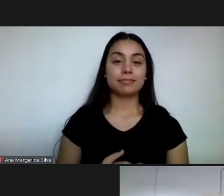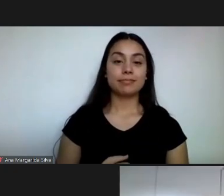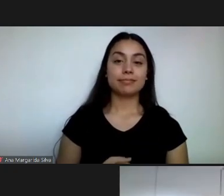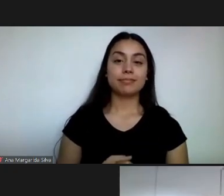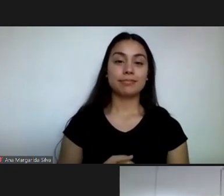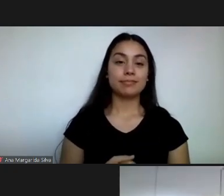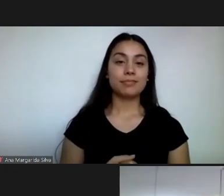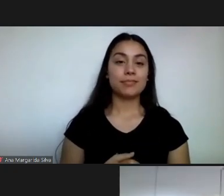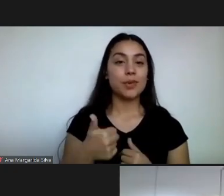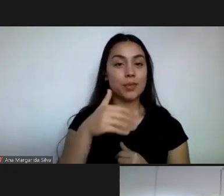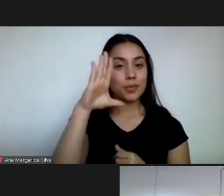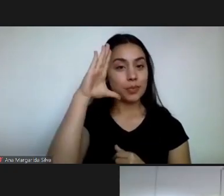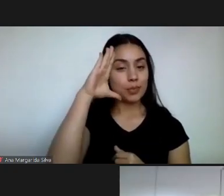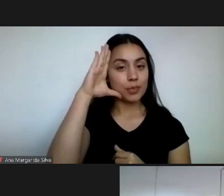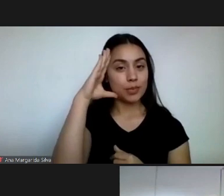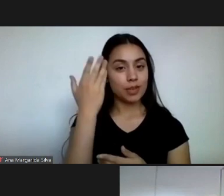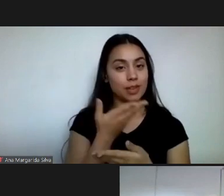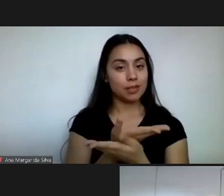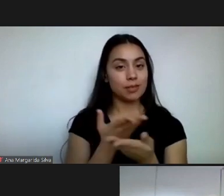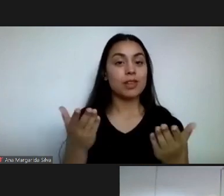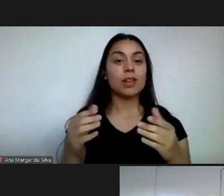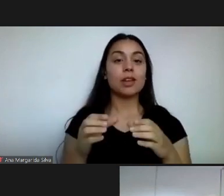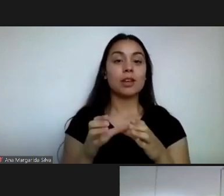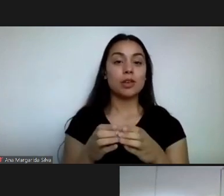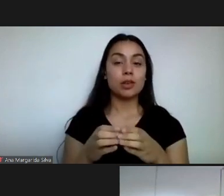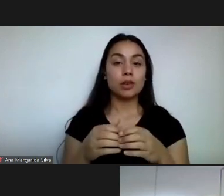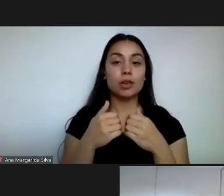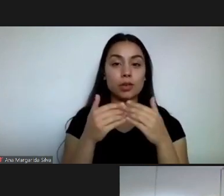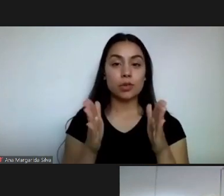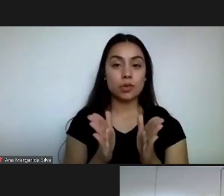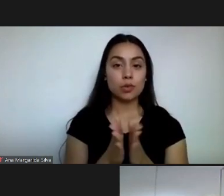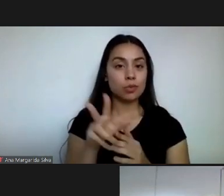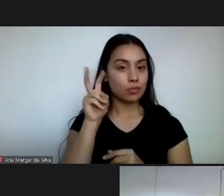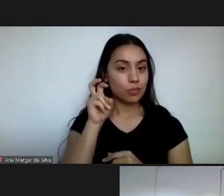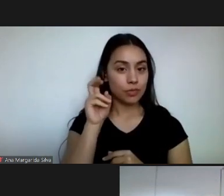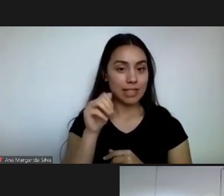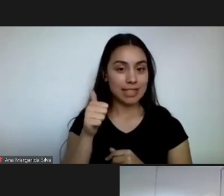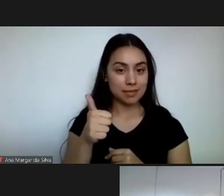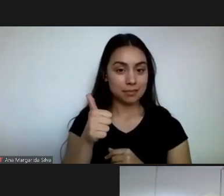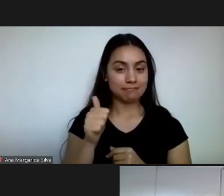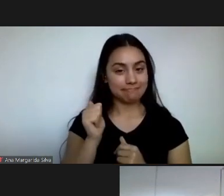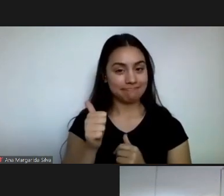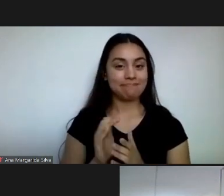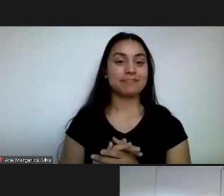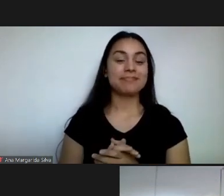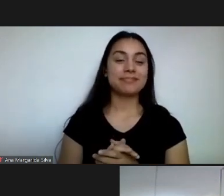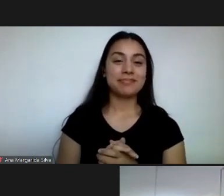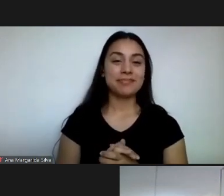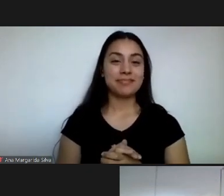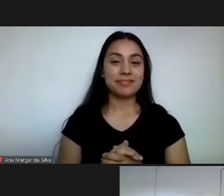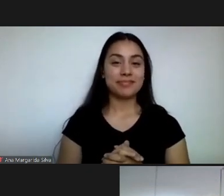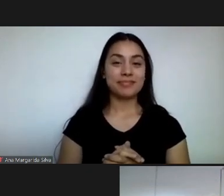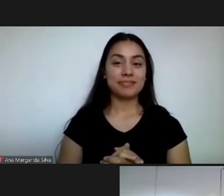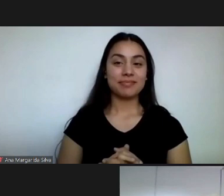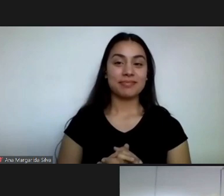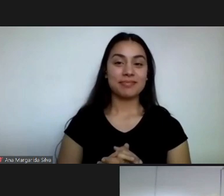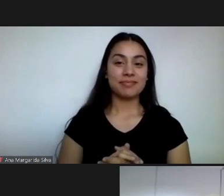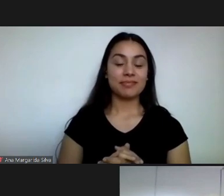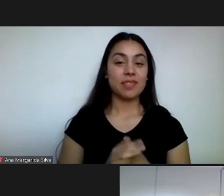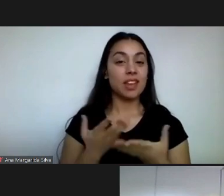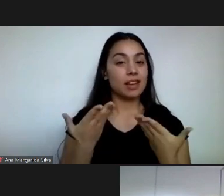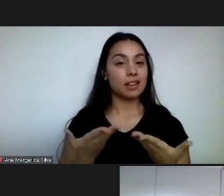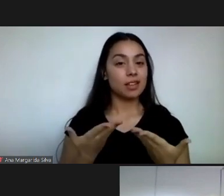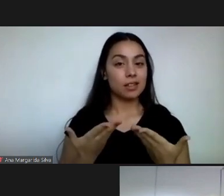Ora, boa tarde a todas e a todas. Espero que me estejam a ouvir. Sim? Sim? Pronto, então. Para